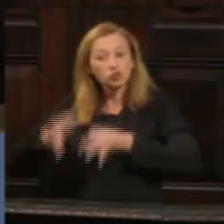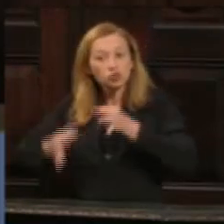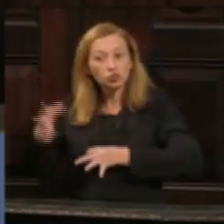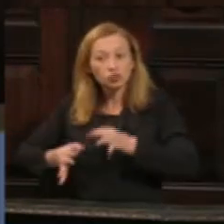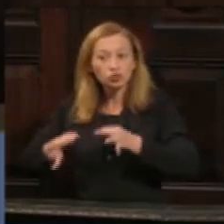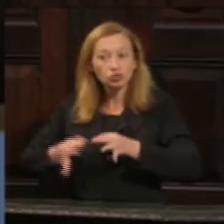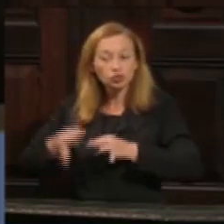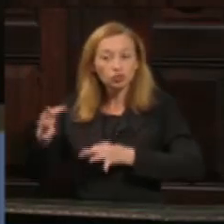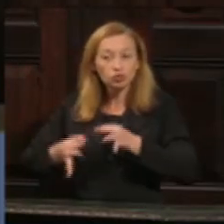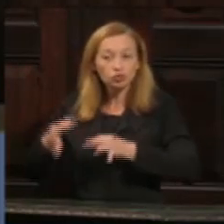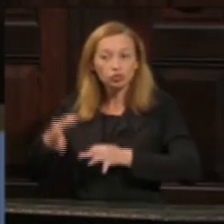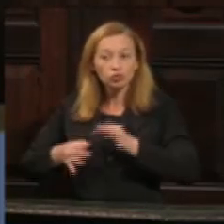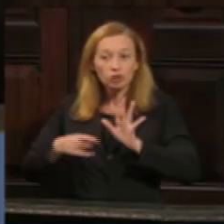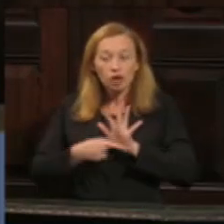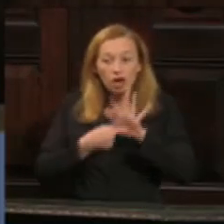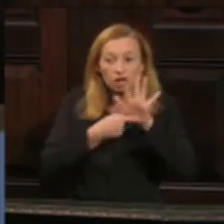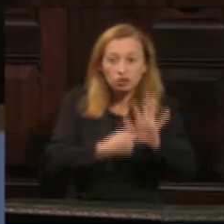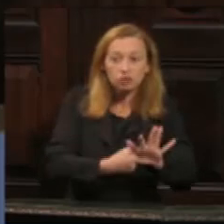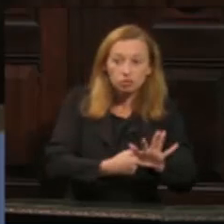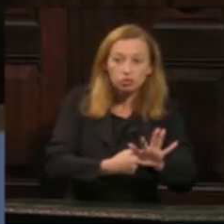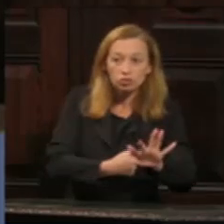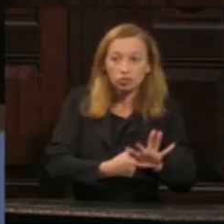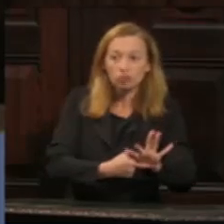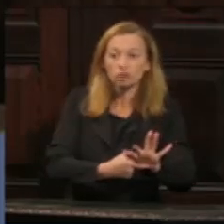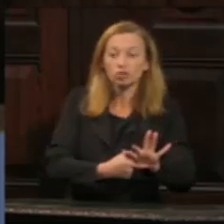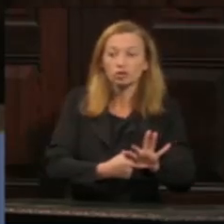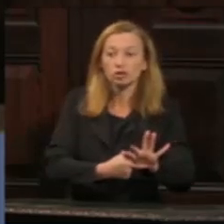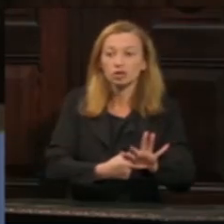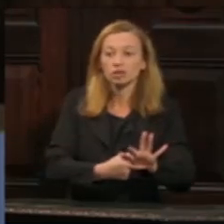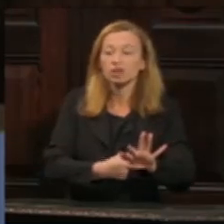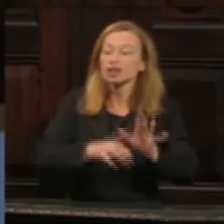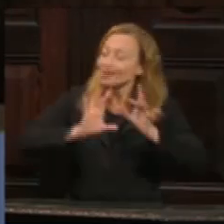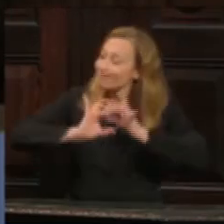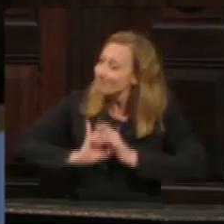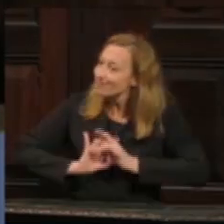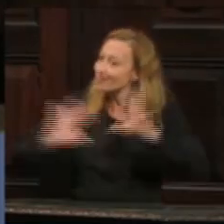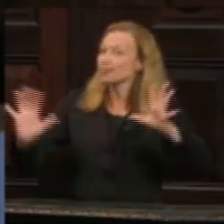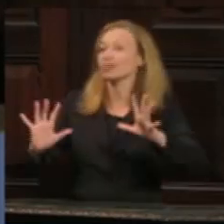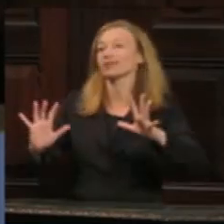solidária e com plena liberdade.